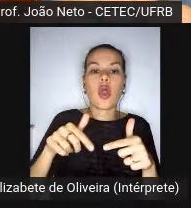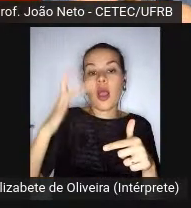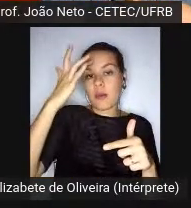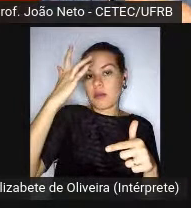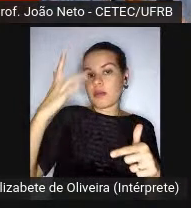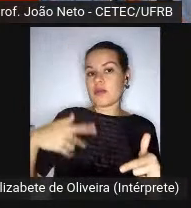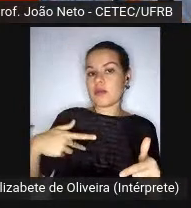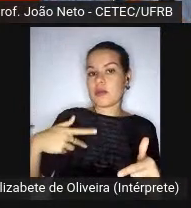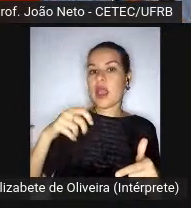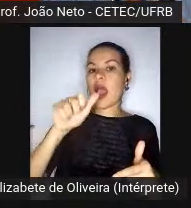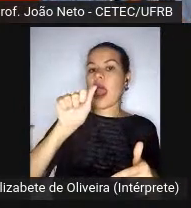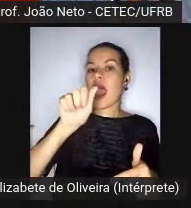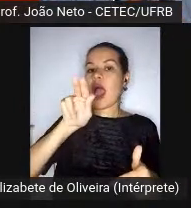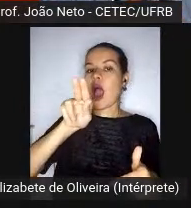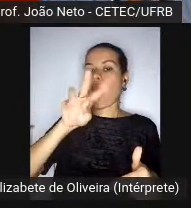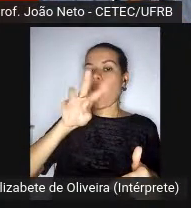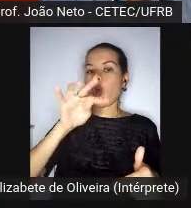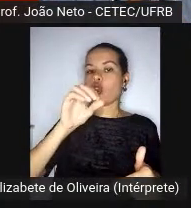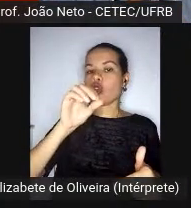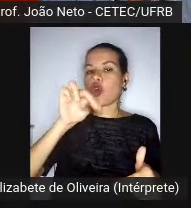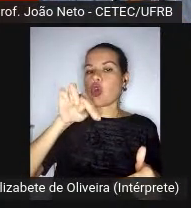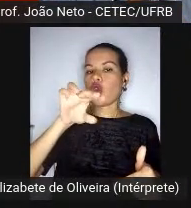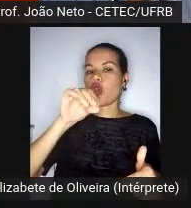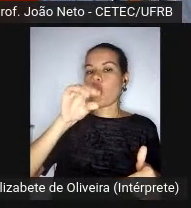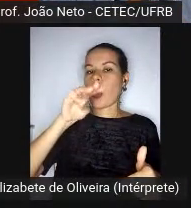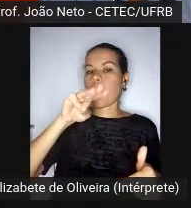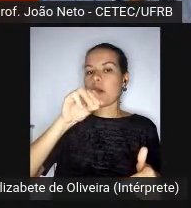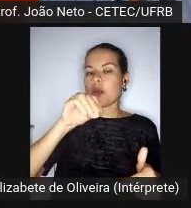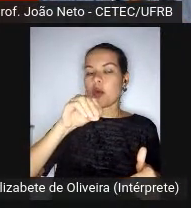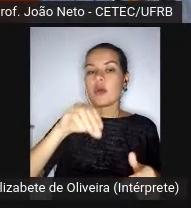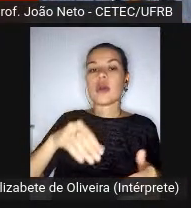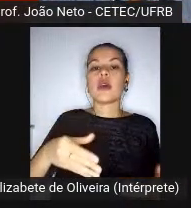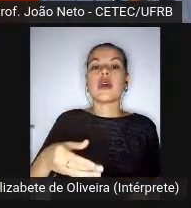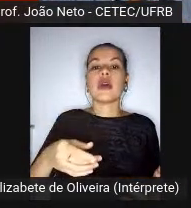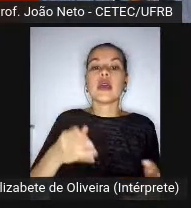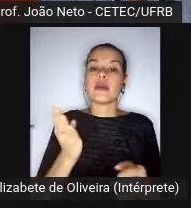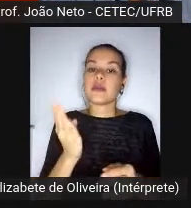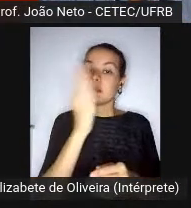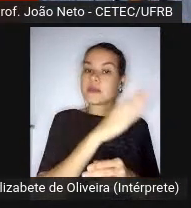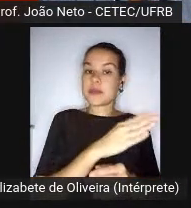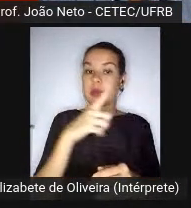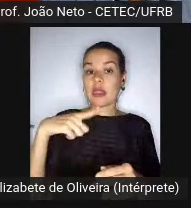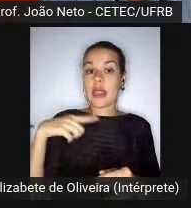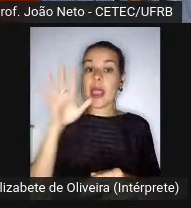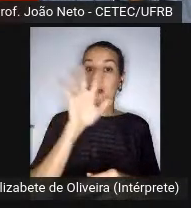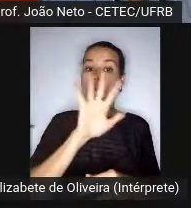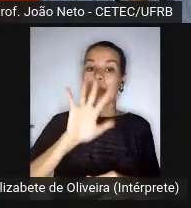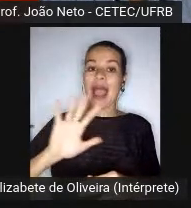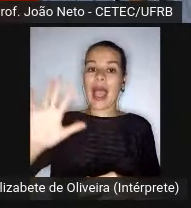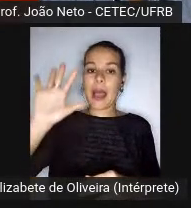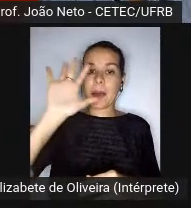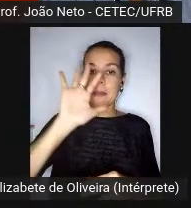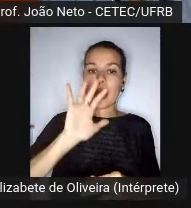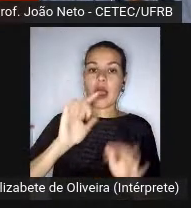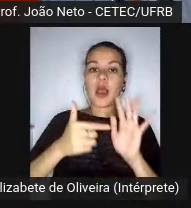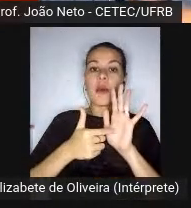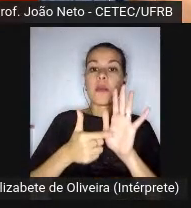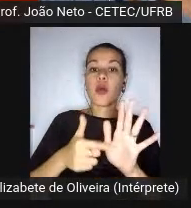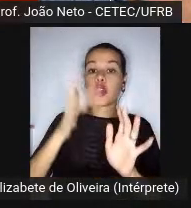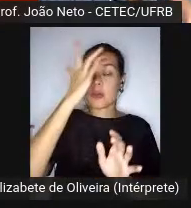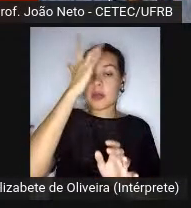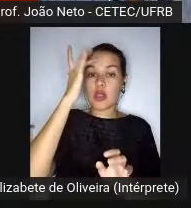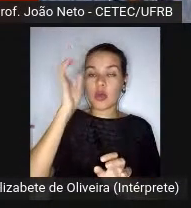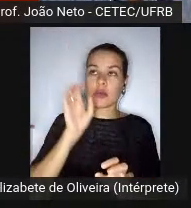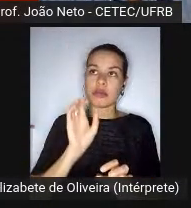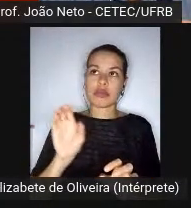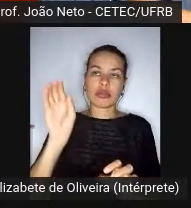acessíveis e observem que a esquerda nós temos um mapa onde nós temos vários profissionais podem